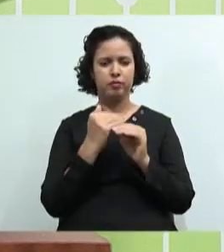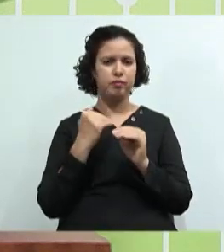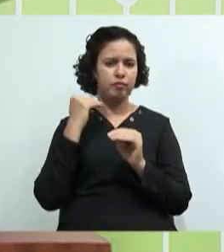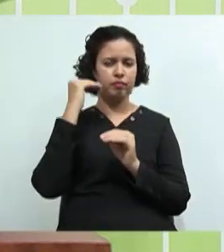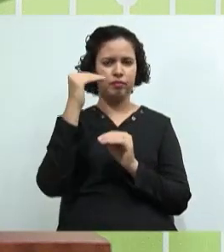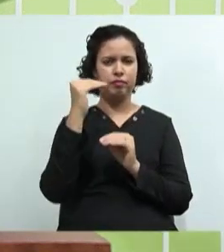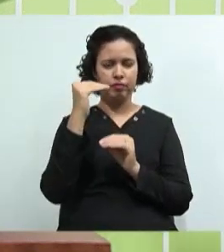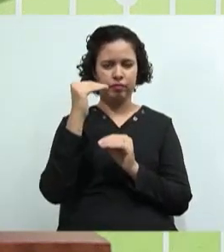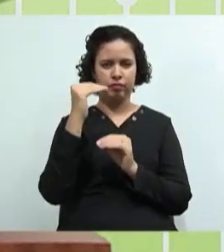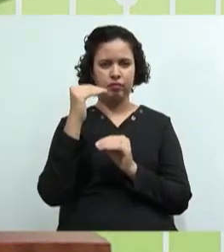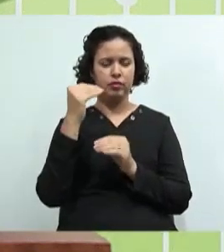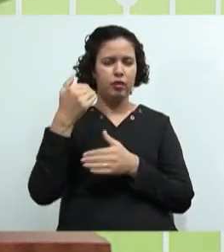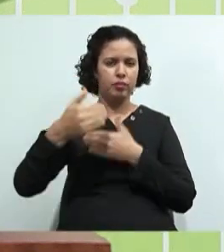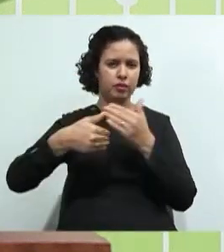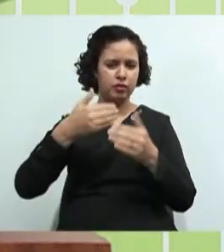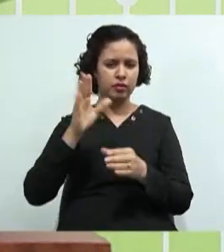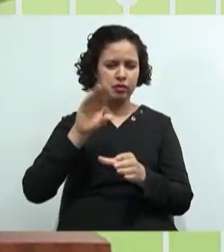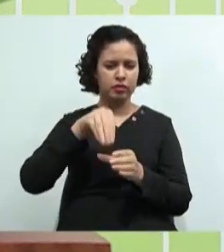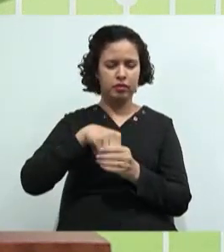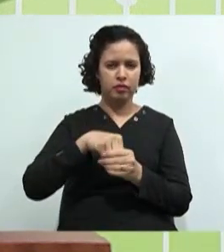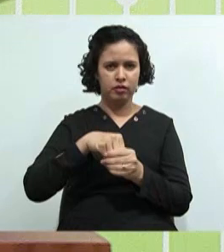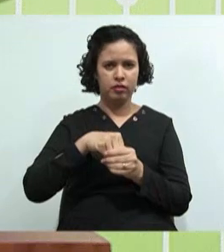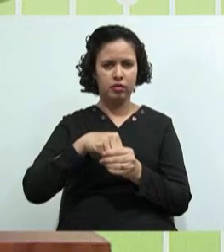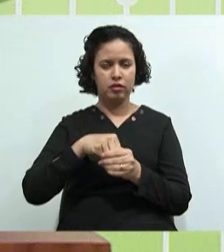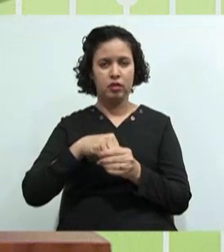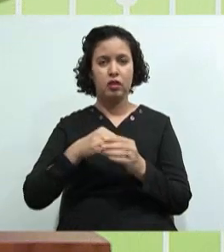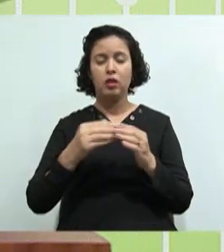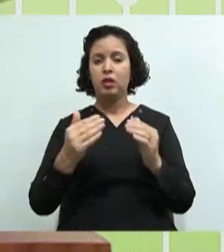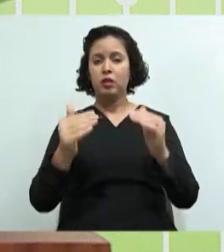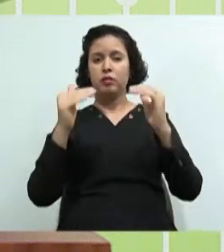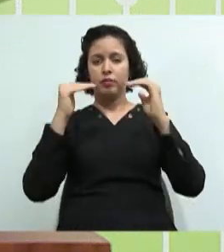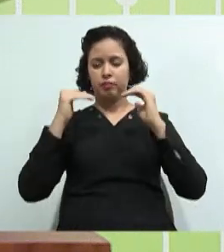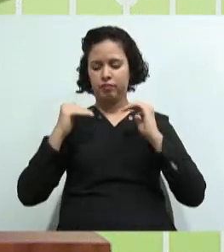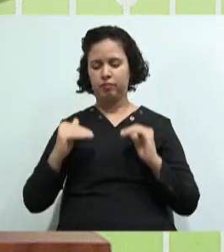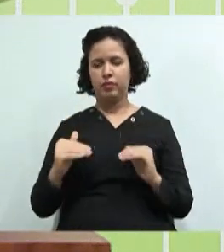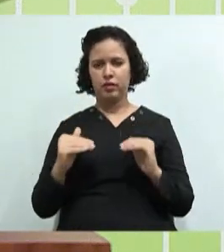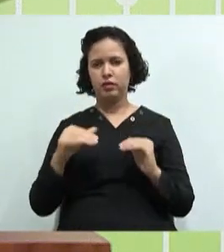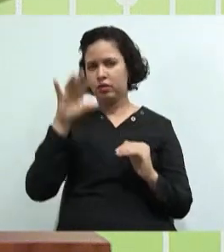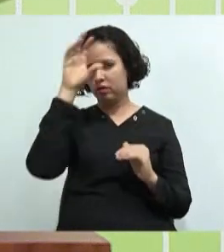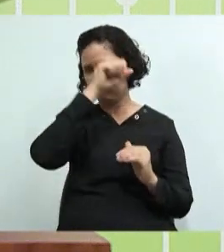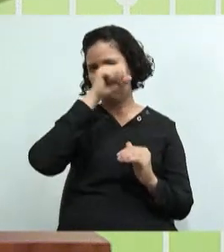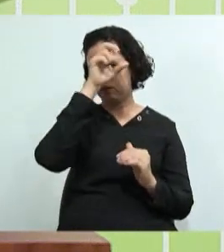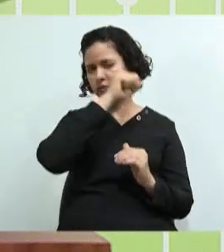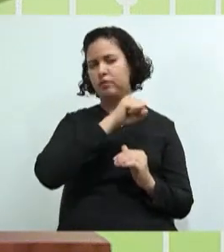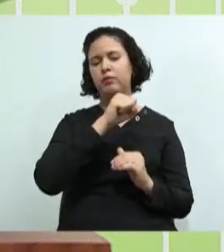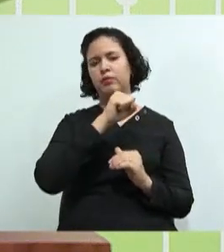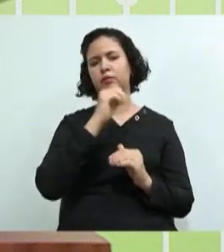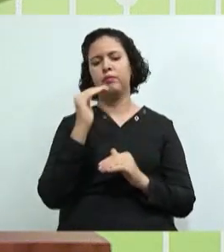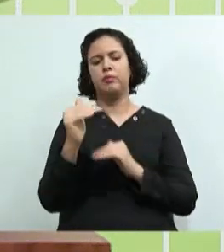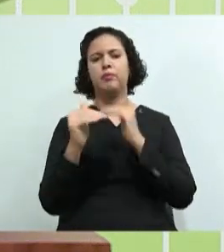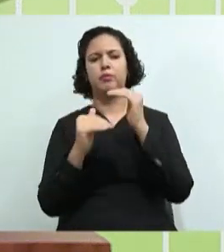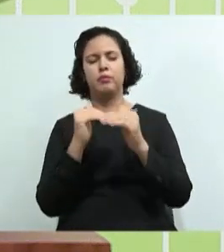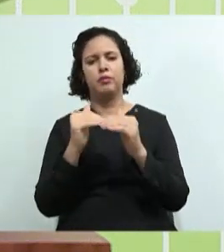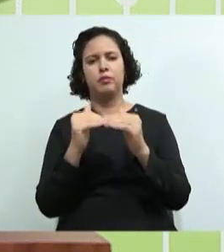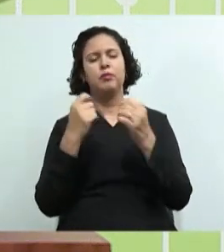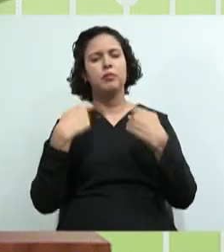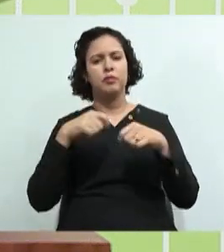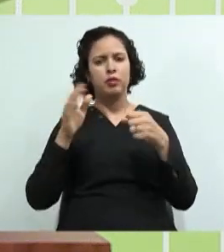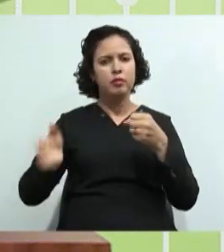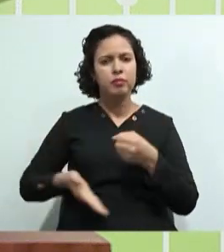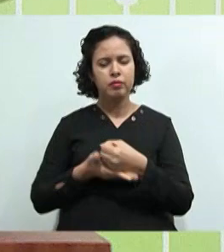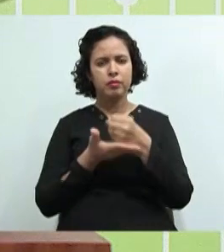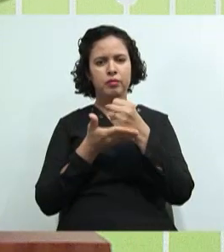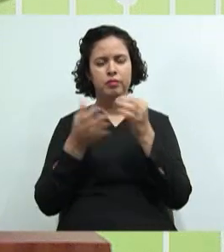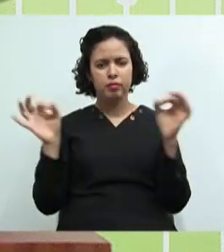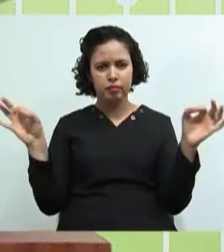perspectiva de processos internos, a perspectiva de aprendizado e crescimento ela precisa estar muito bem estabelecida e, é claro, com todas as suas ações,